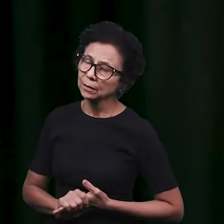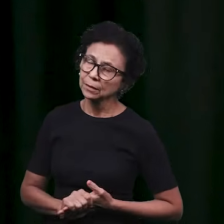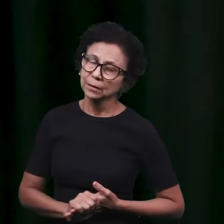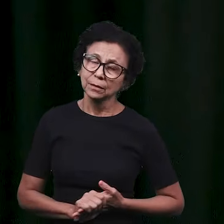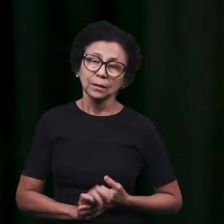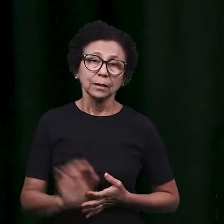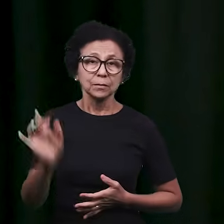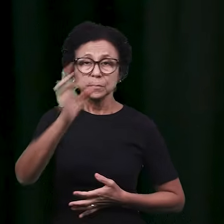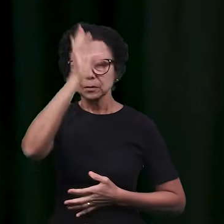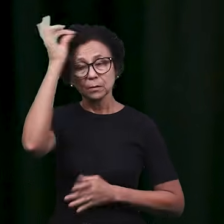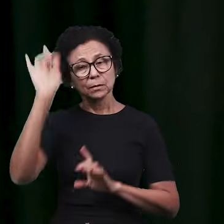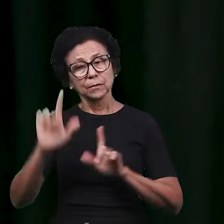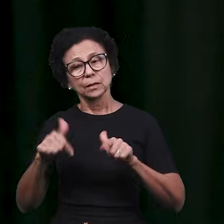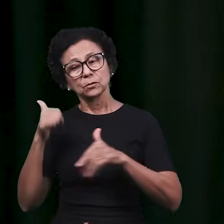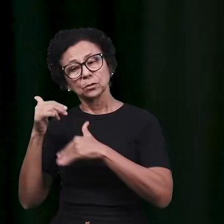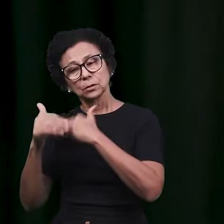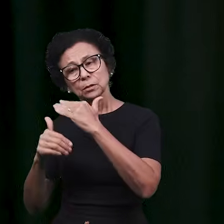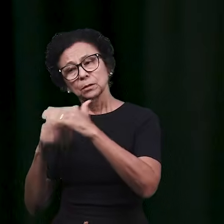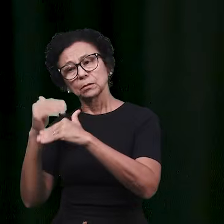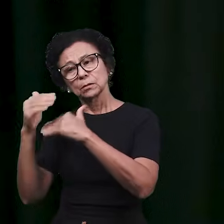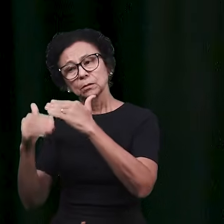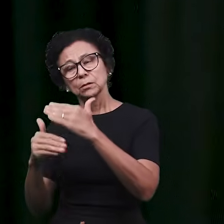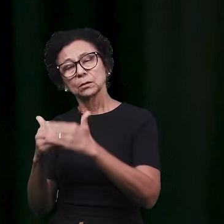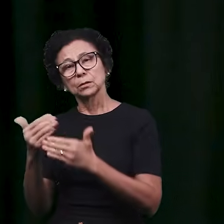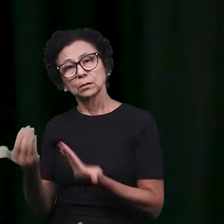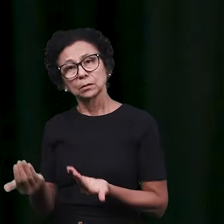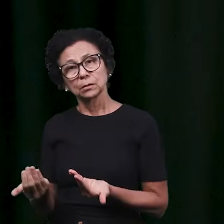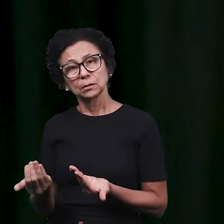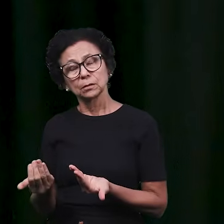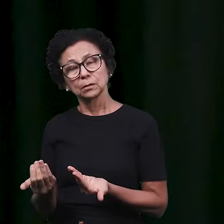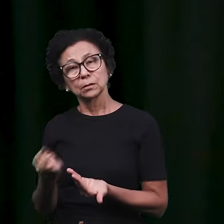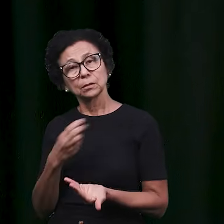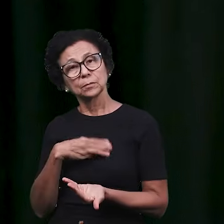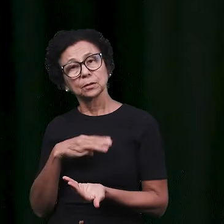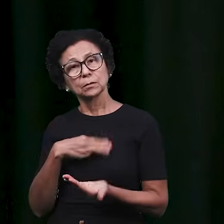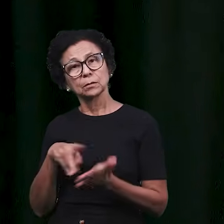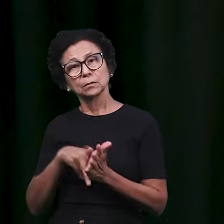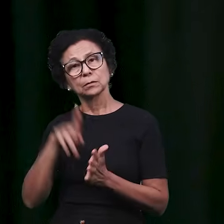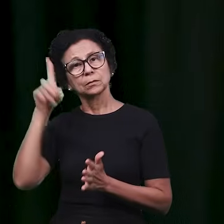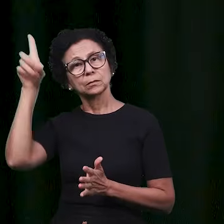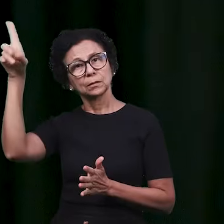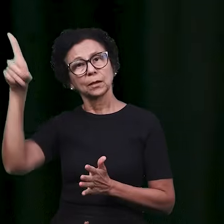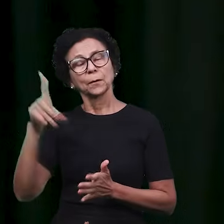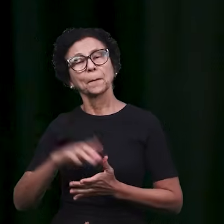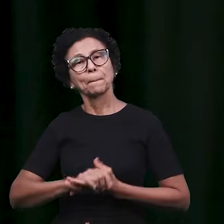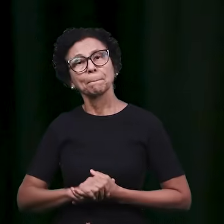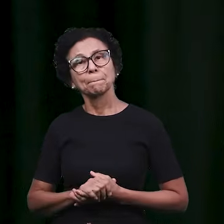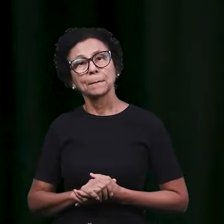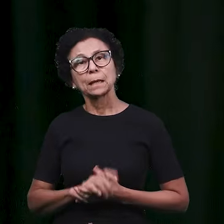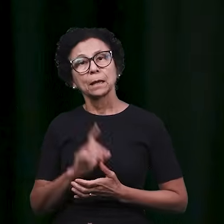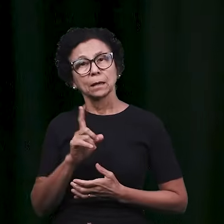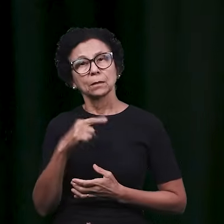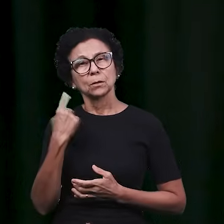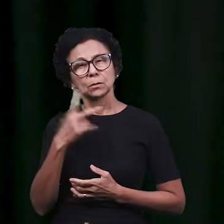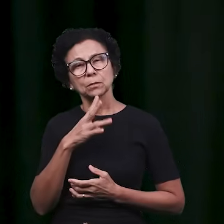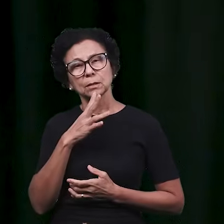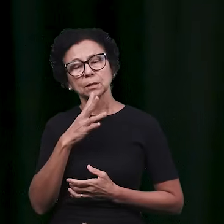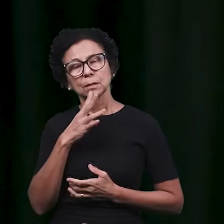é a misericórdia de Deus, que te dá vida. E aqui vem um segredo que nós conhecemos, que é o clamor pelo